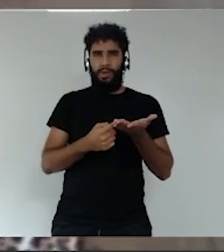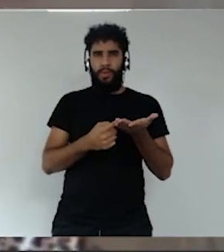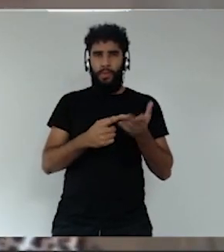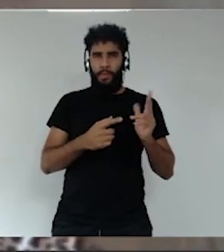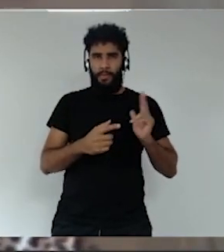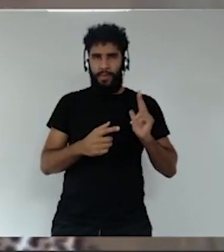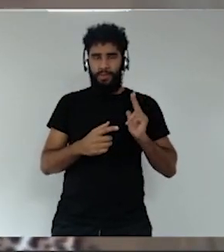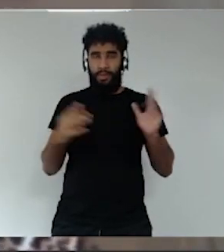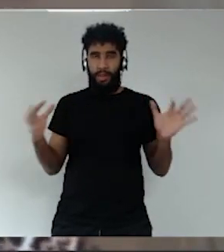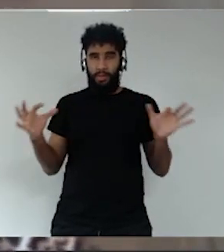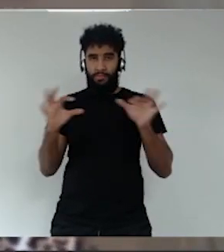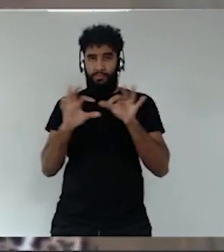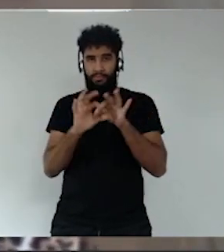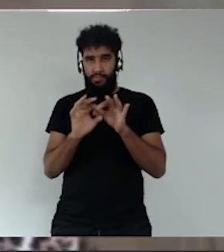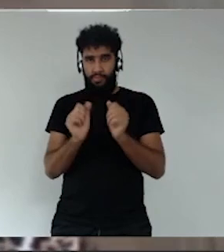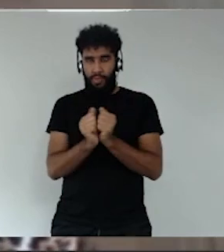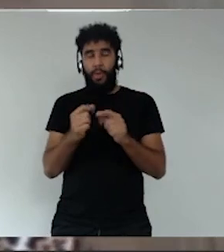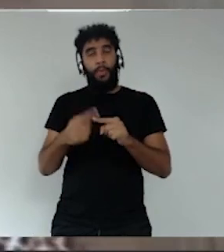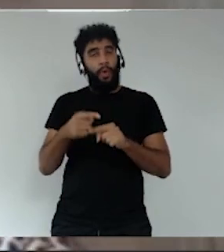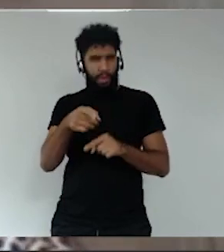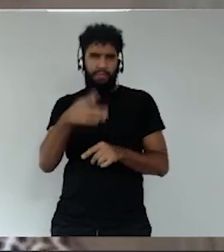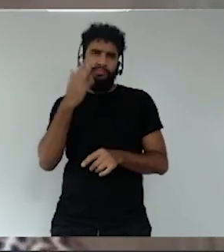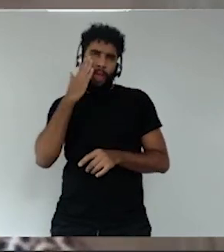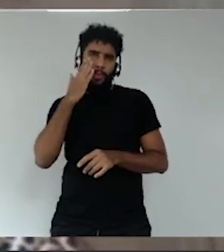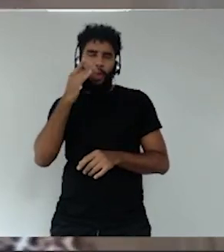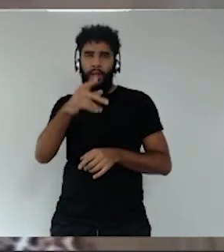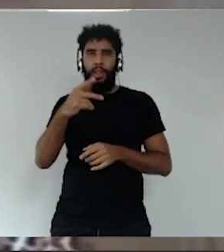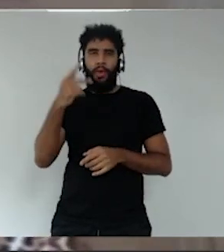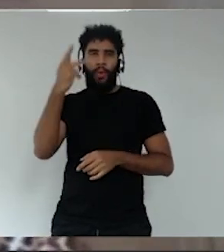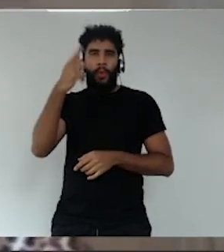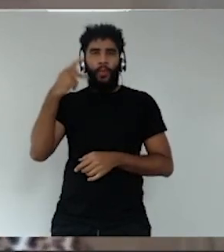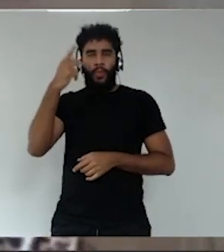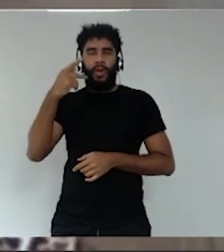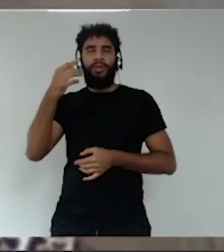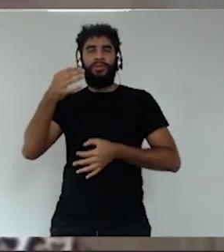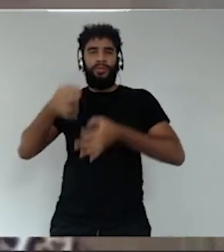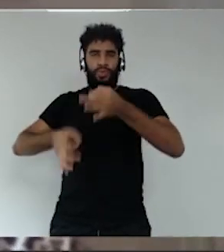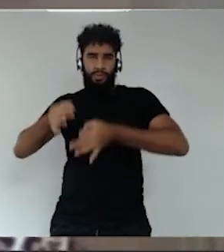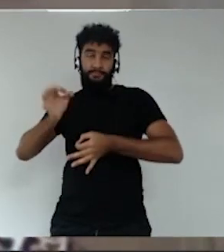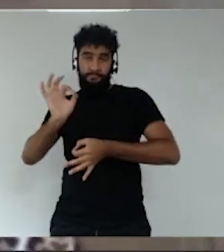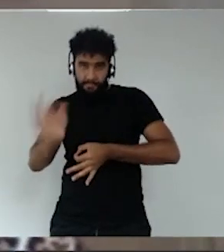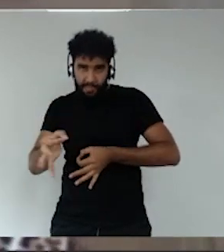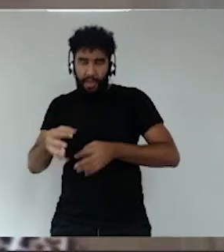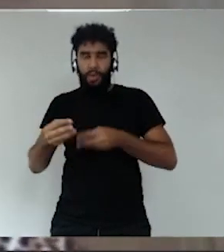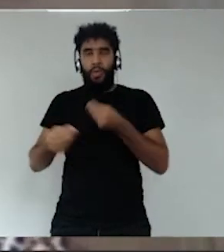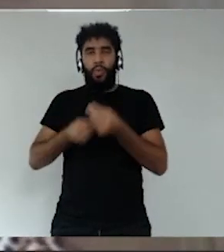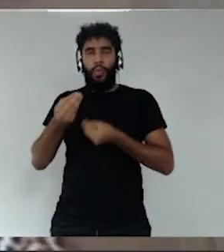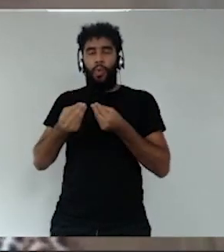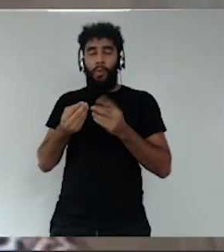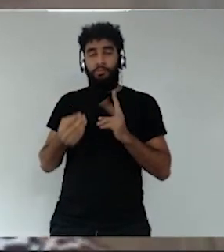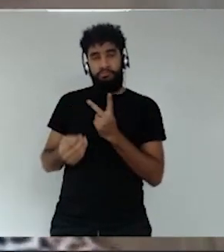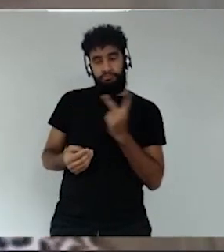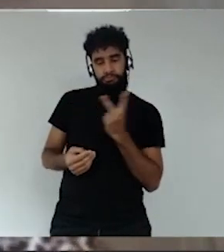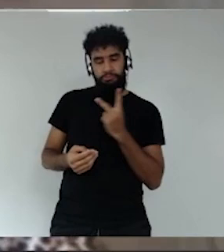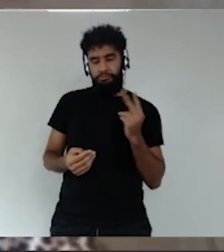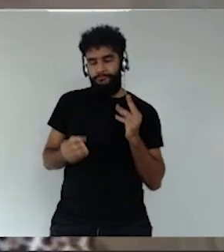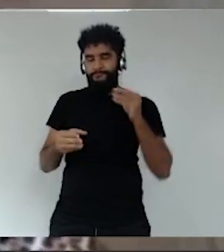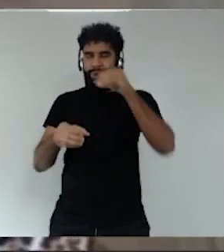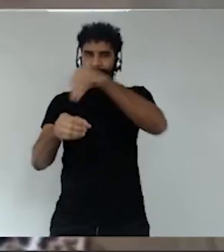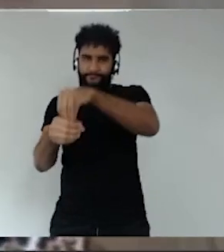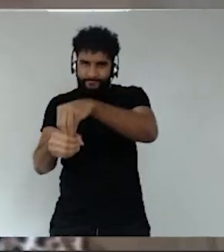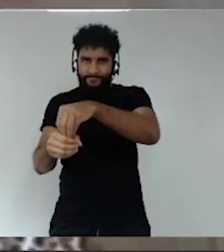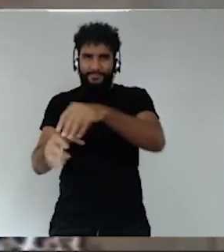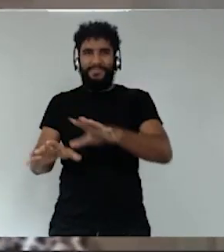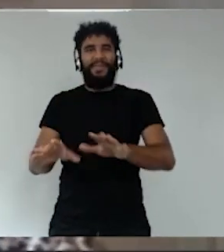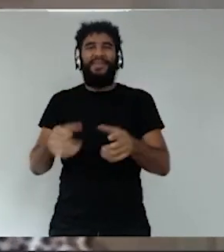que apesar de ser uma política judiciária, né, como que o advogado, a mediação privada se inserem nessa política. E não há como a